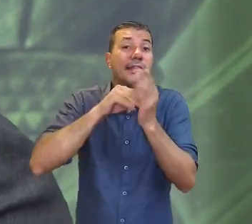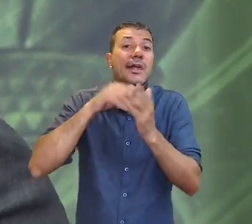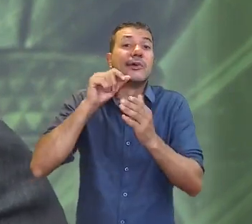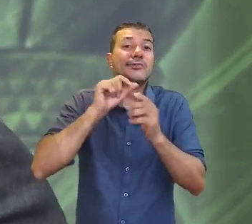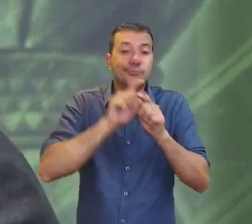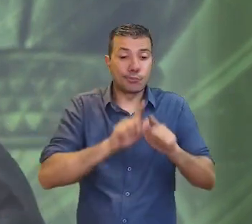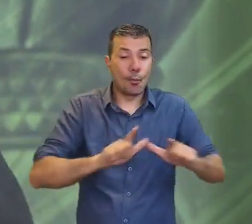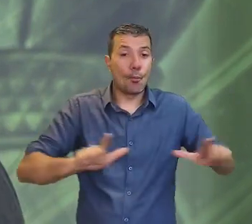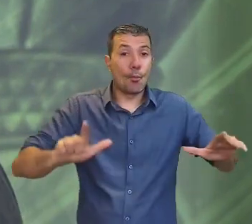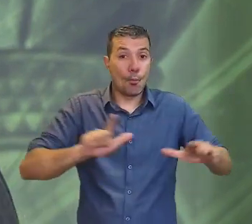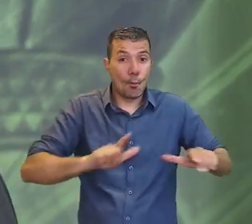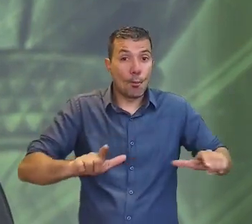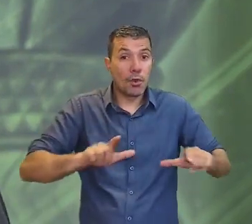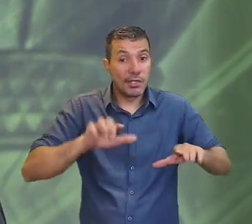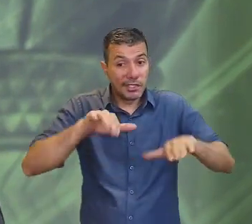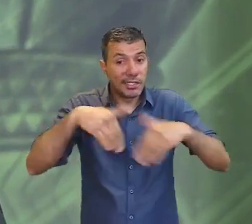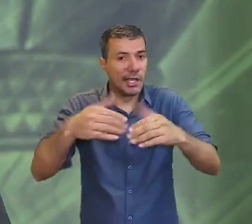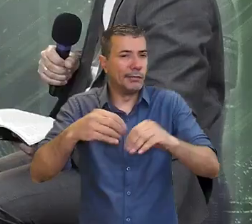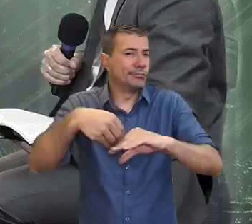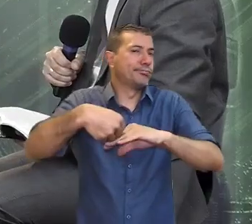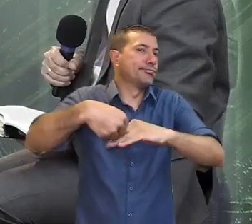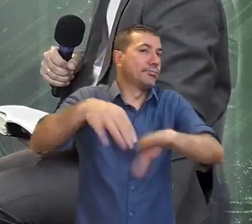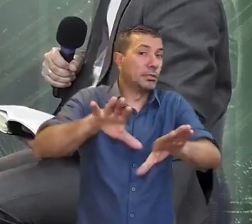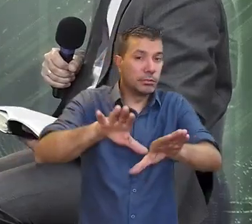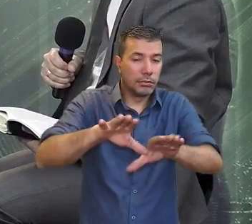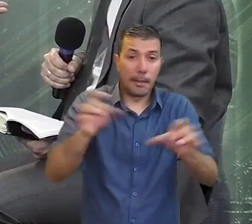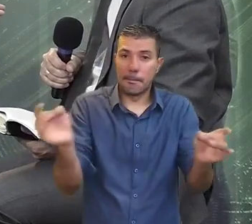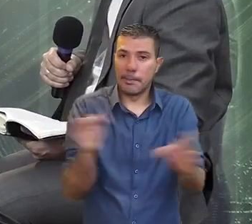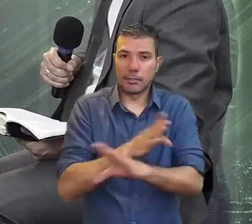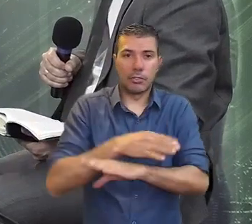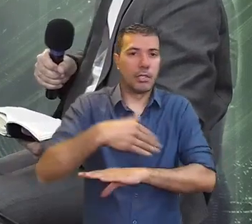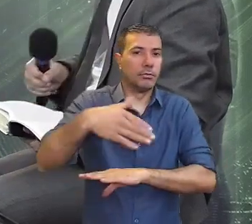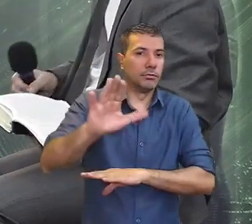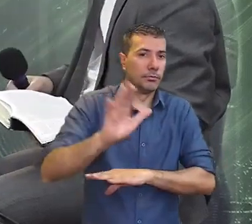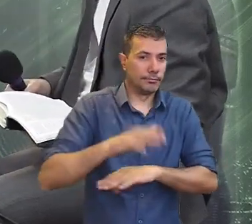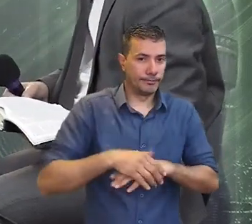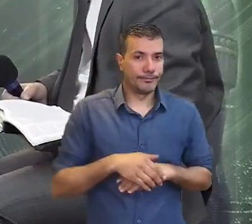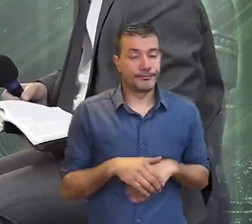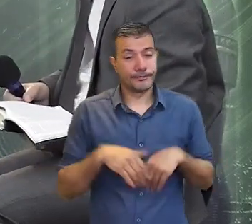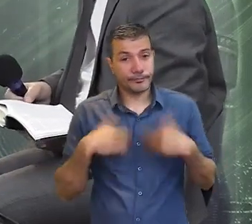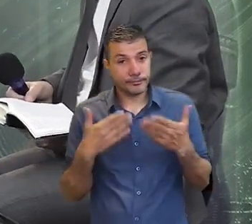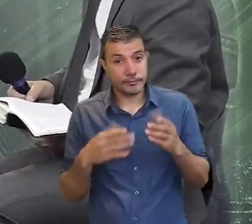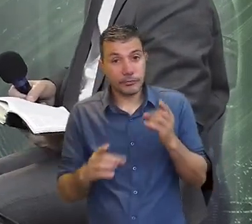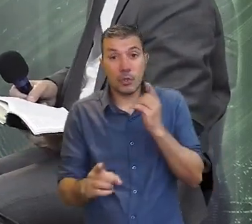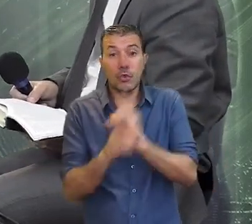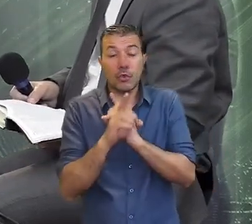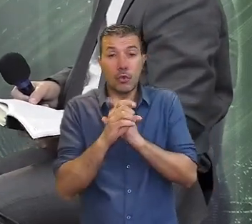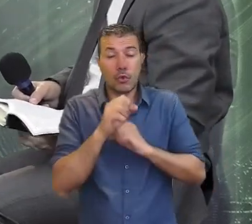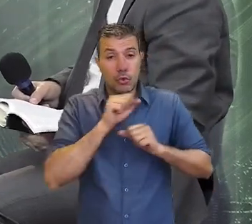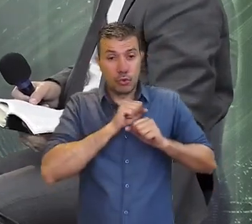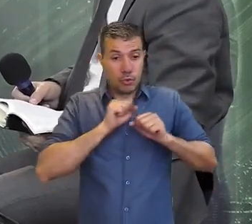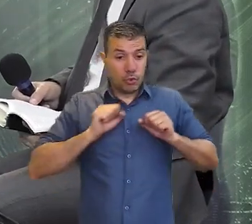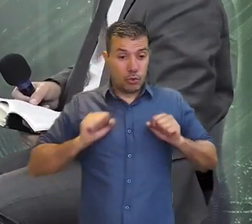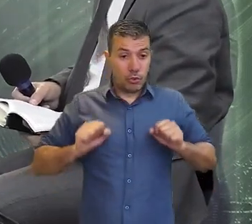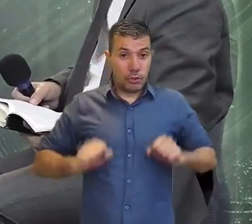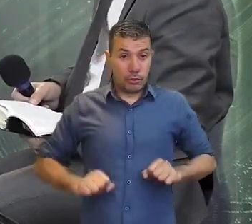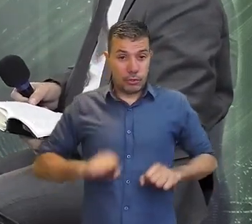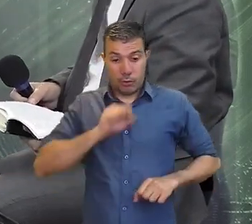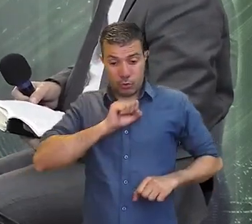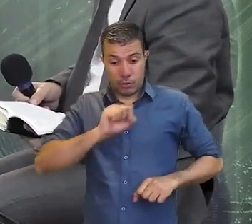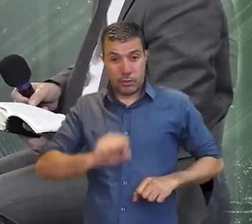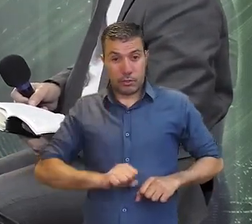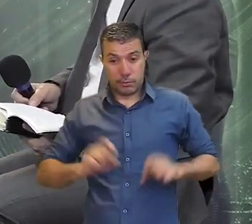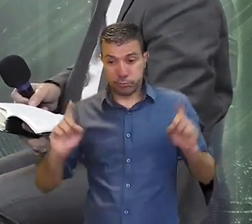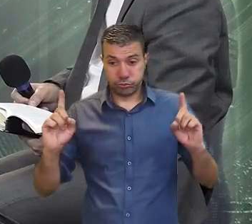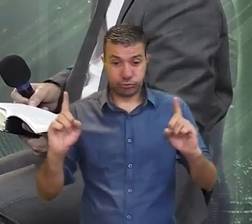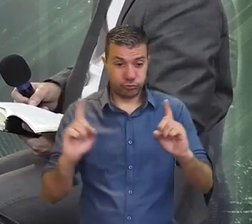lá ele era então deixado. Ok, e aqui acontecia também, pastor, aquele encontro, né, do sacerdote com o sumo sacerdote que havia feito todo